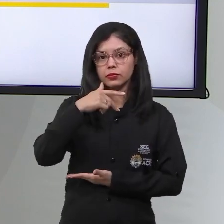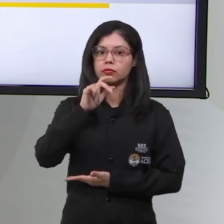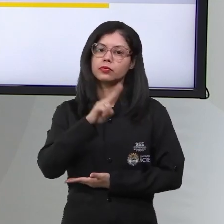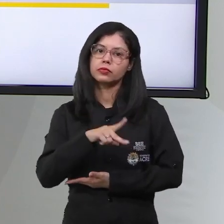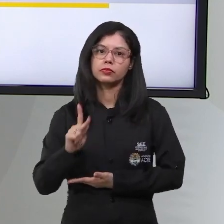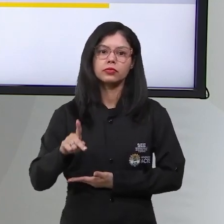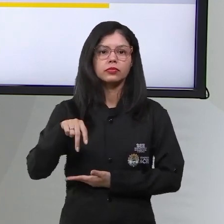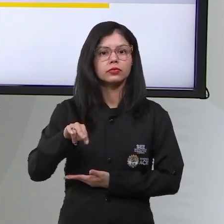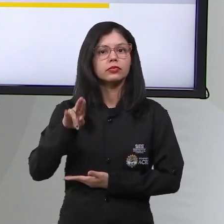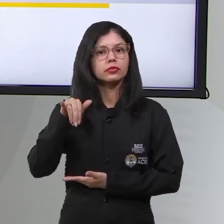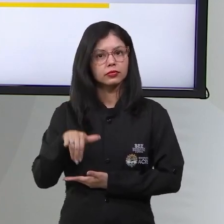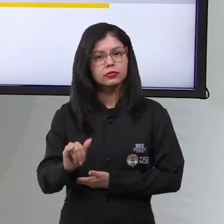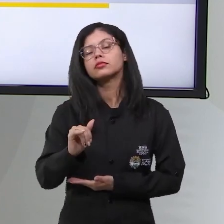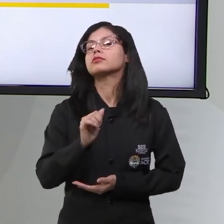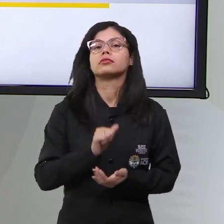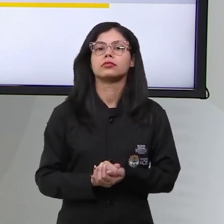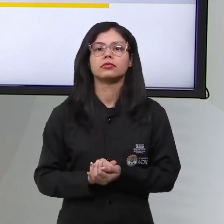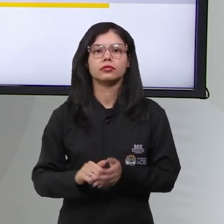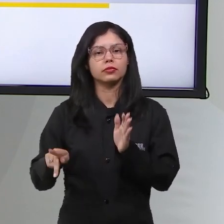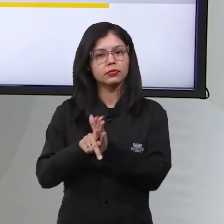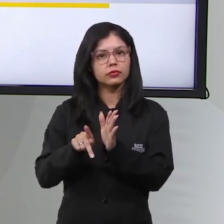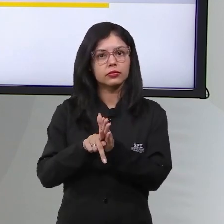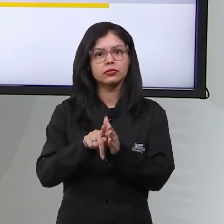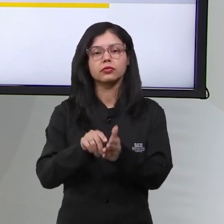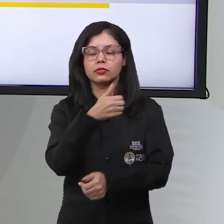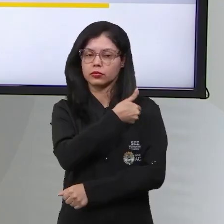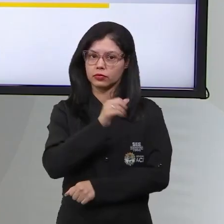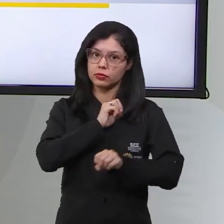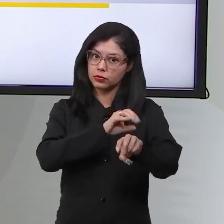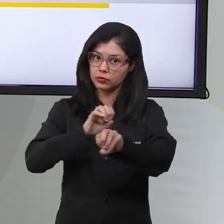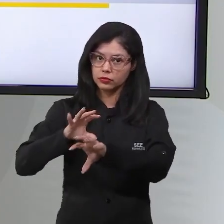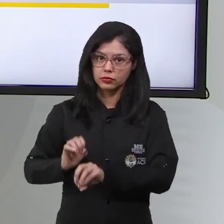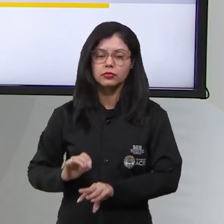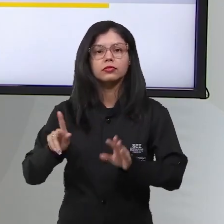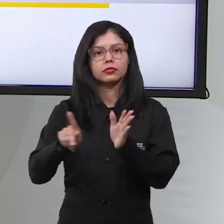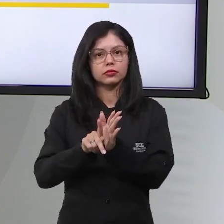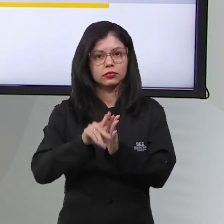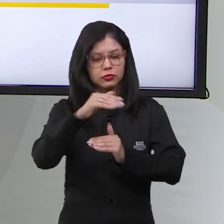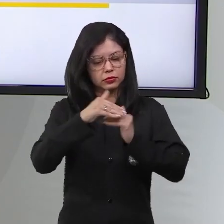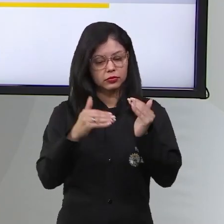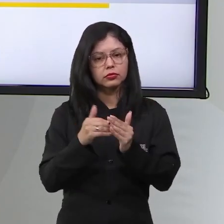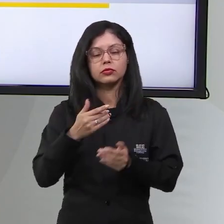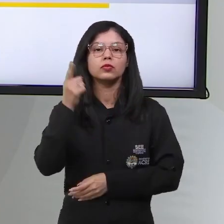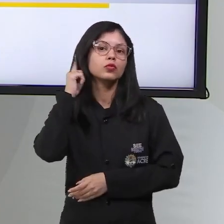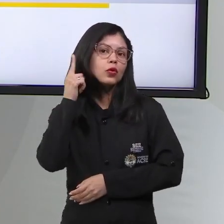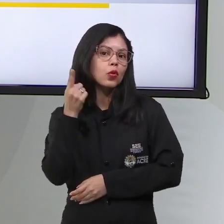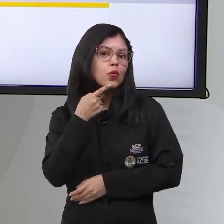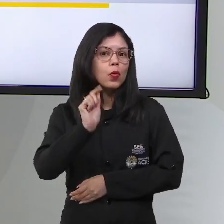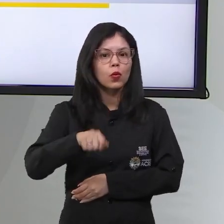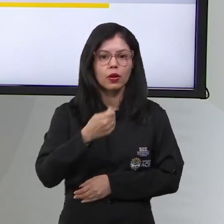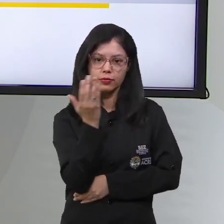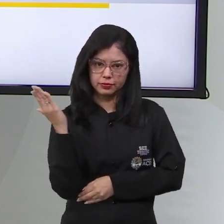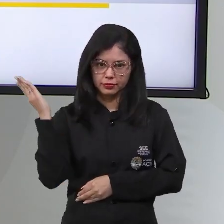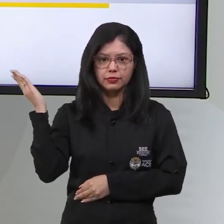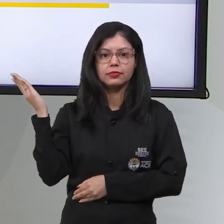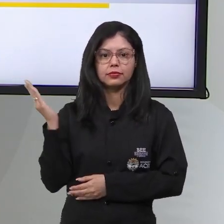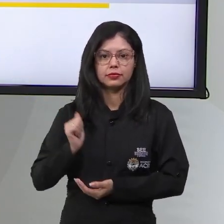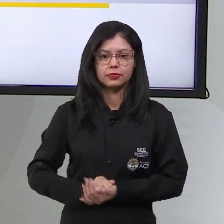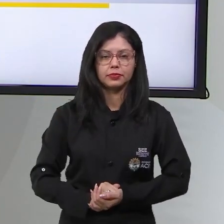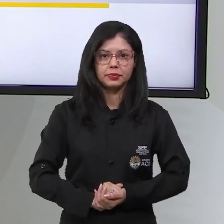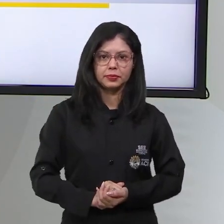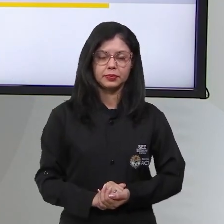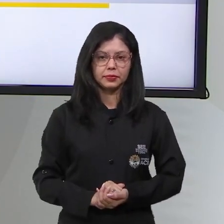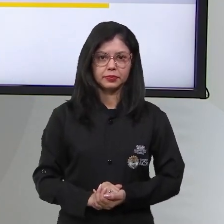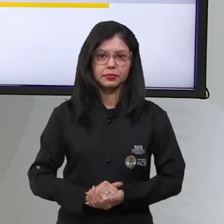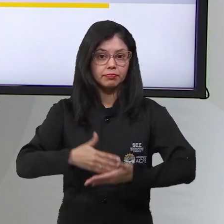Ney Araújo, professor da Rede Pública de Ensino, e para todos os alunos surdos, este é o meu